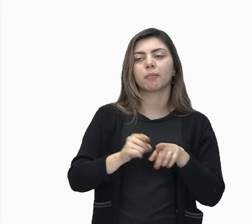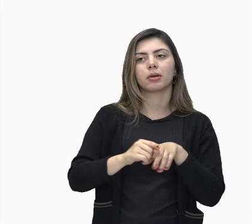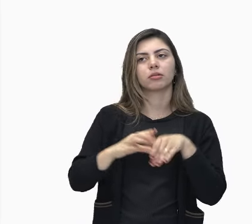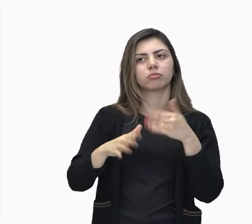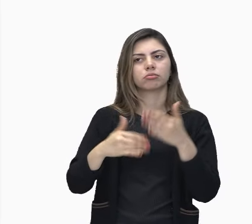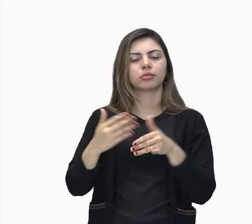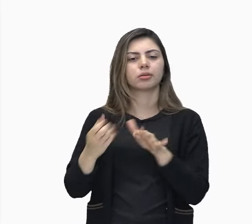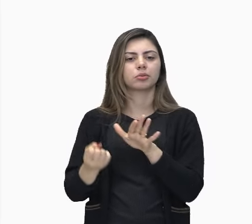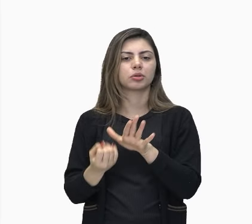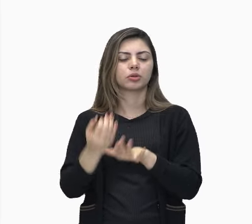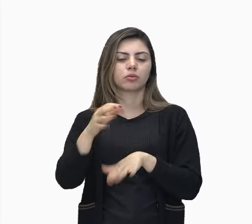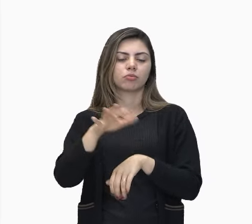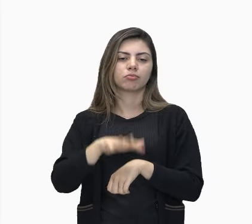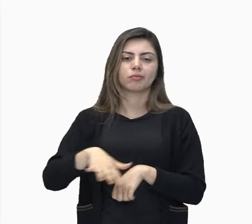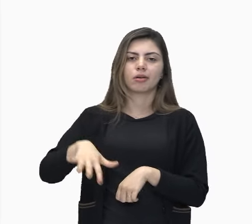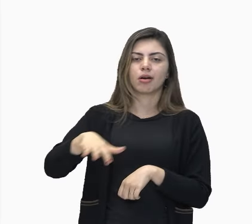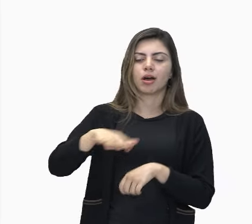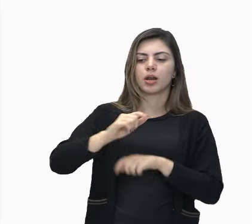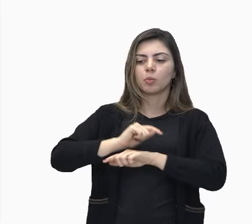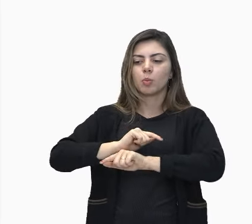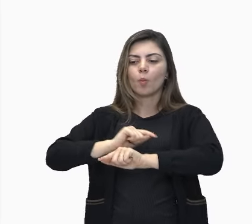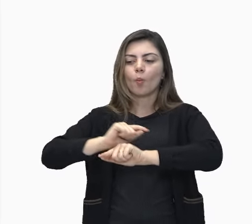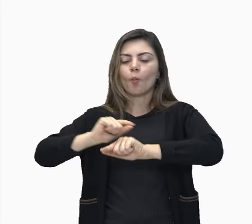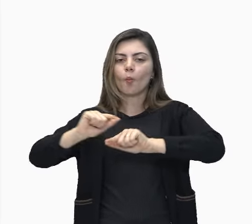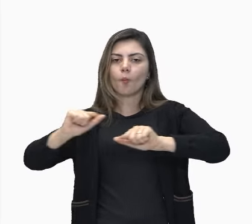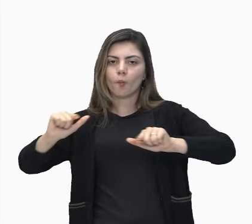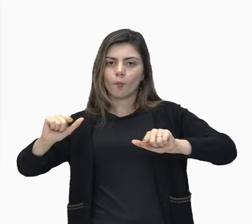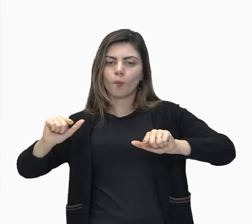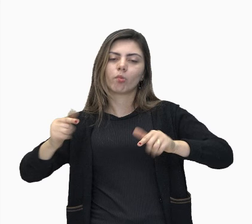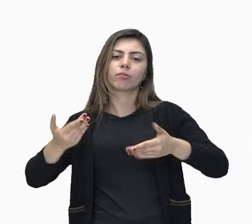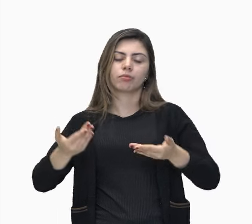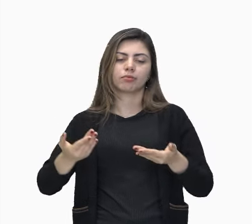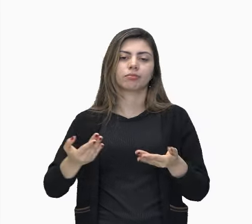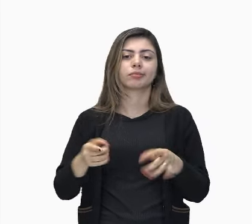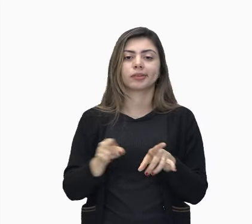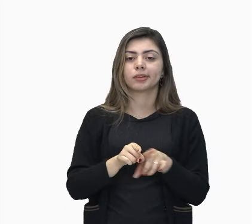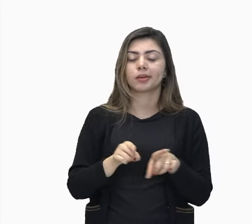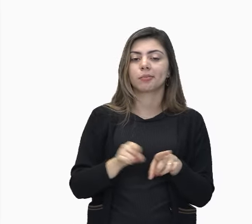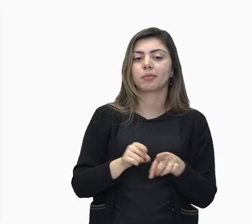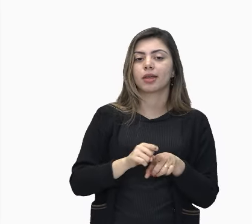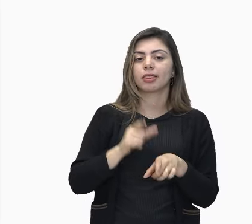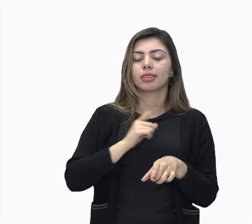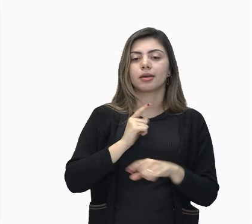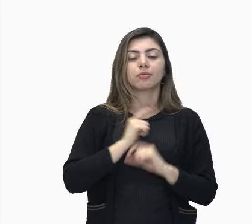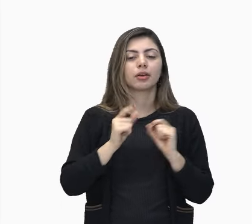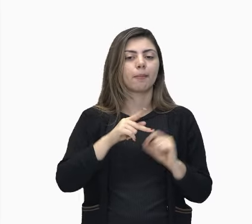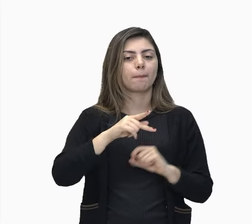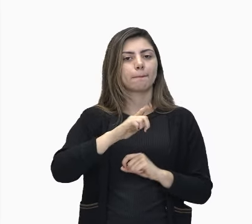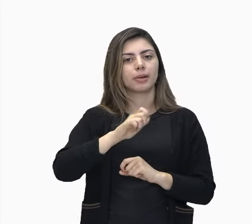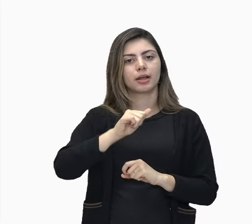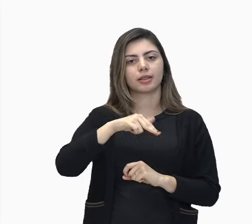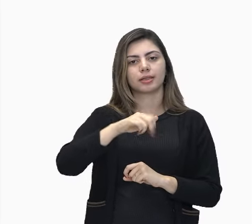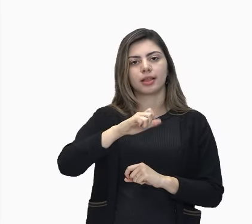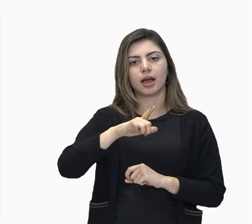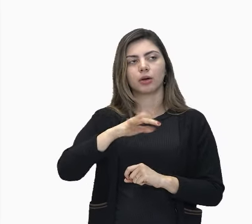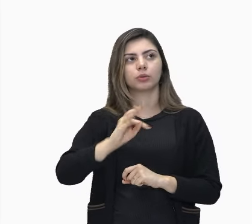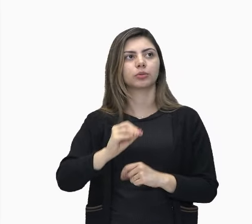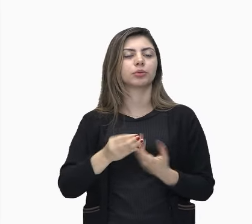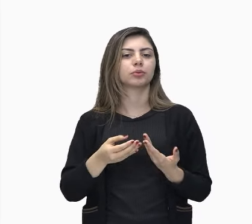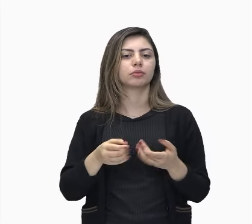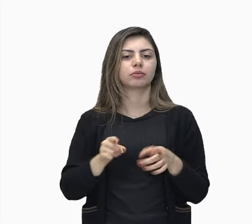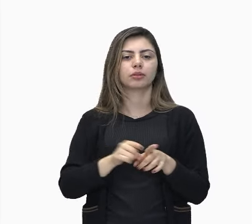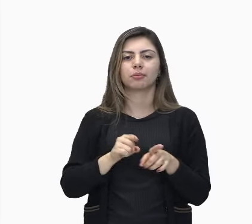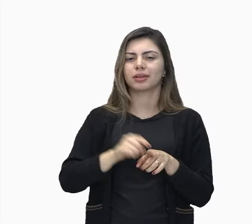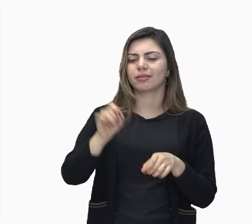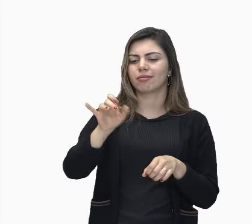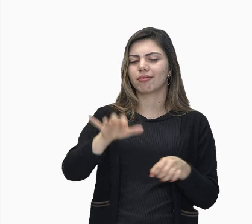conta, né, de áreas desérticas, áreas de planaltos, áreas de planície,